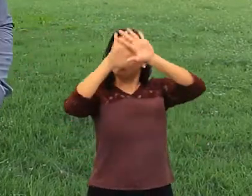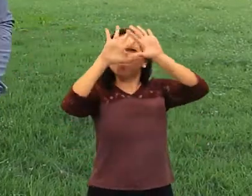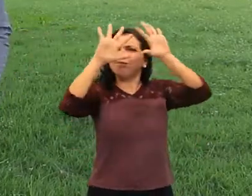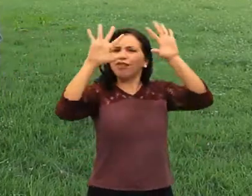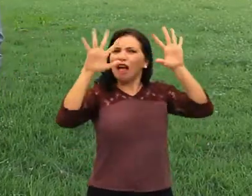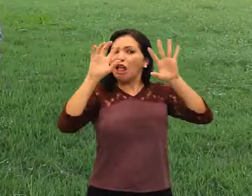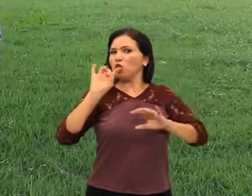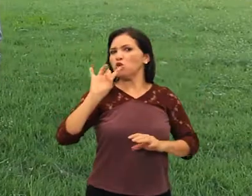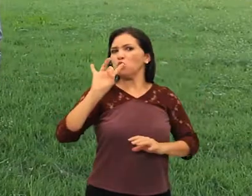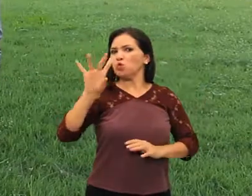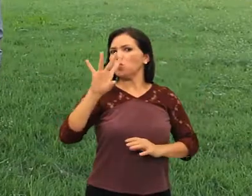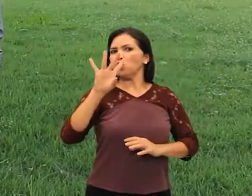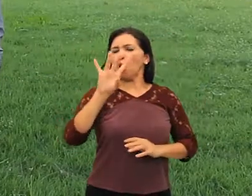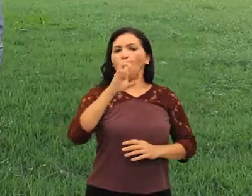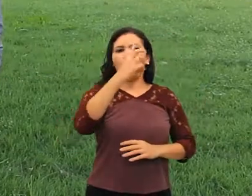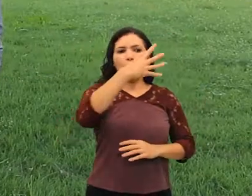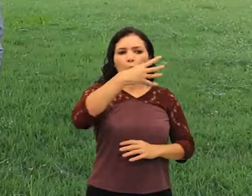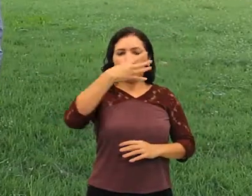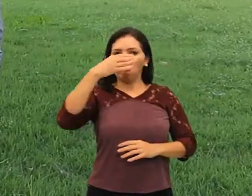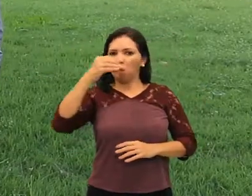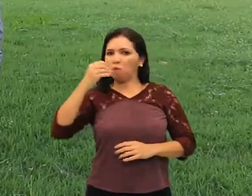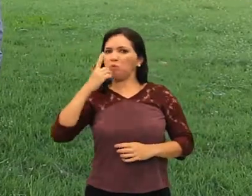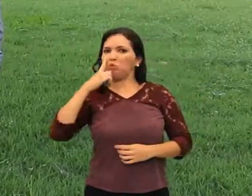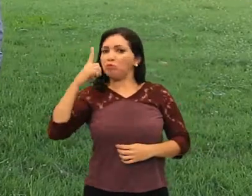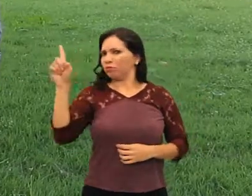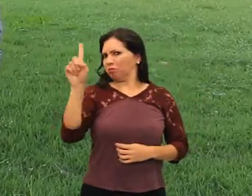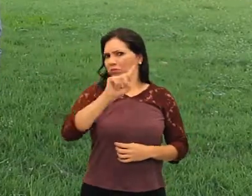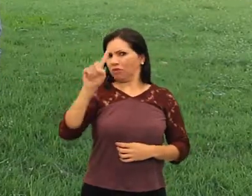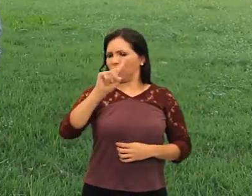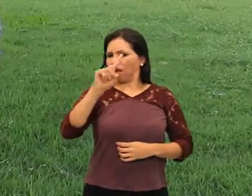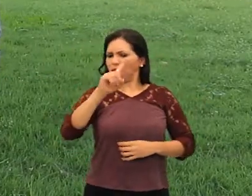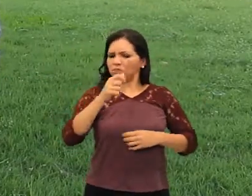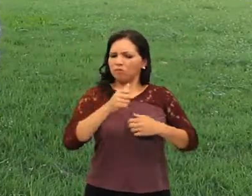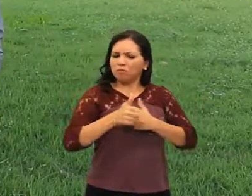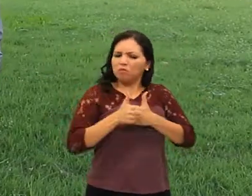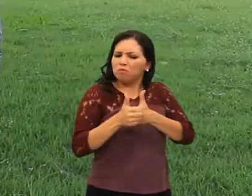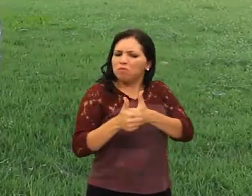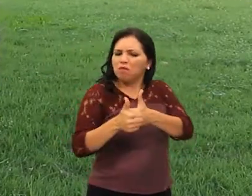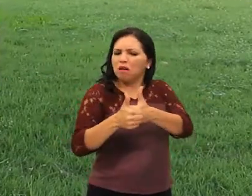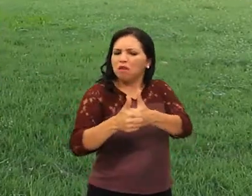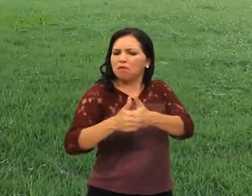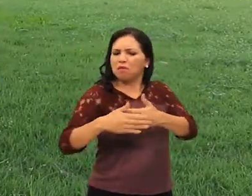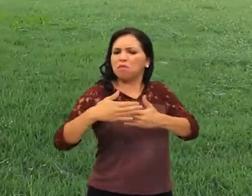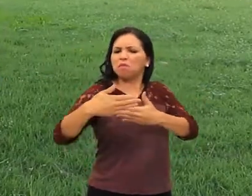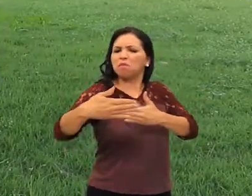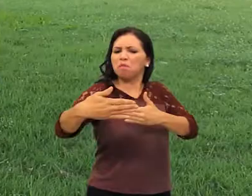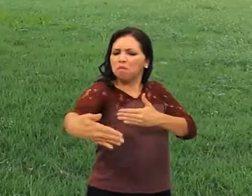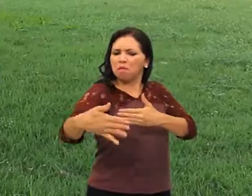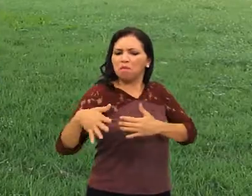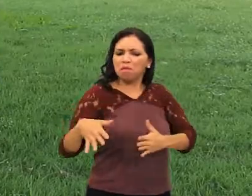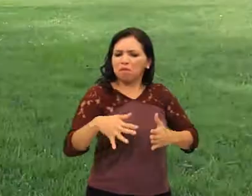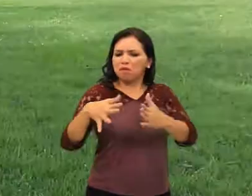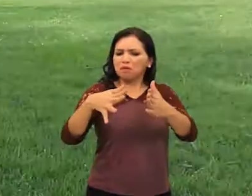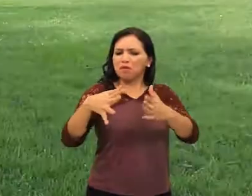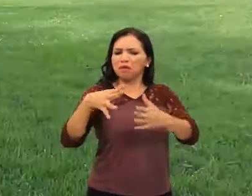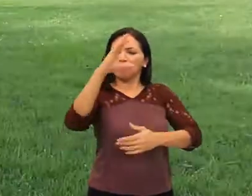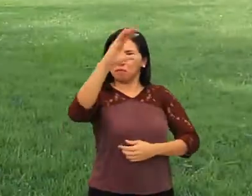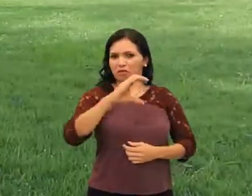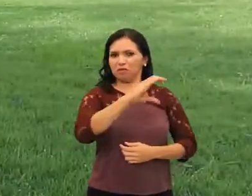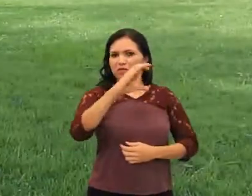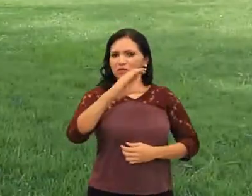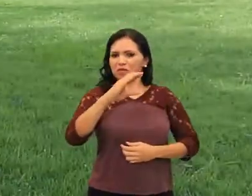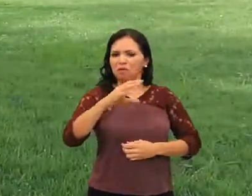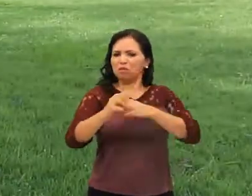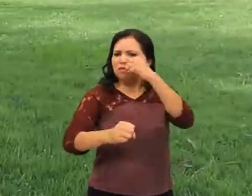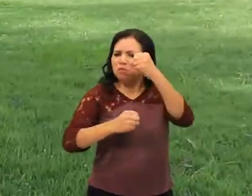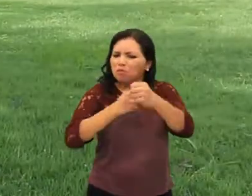nesses 40 dias, mas que deve acompanhar a nossa caminhada cristã ao longo de todo o ano, certo? Isso mesmo,